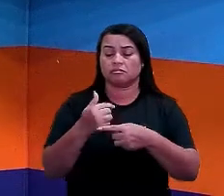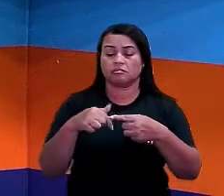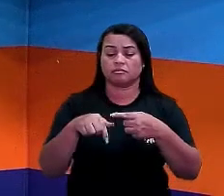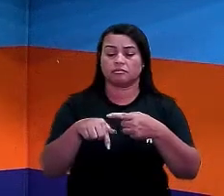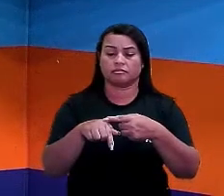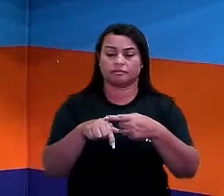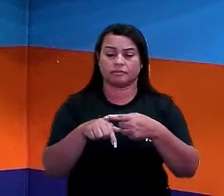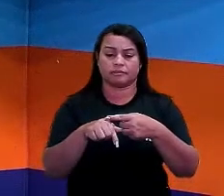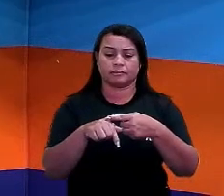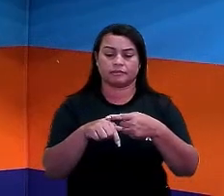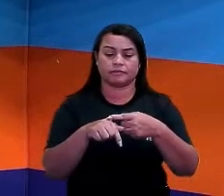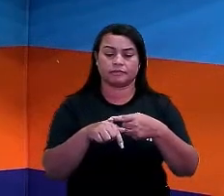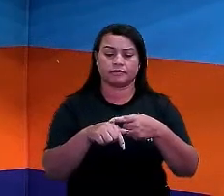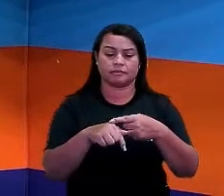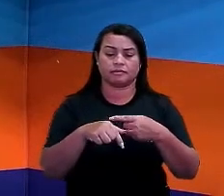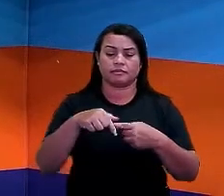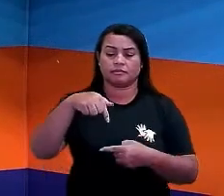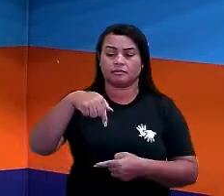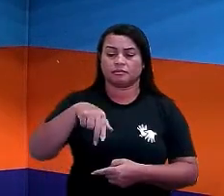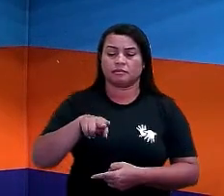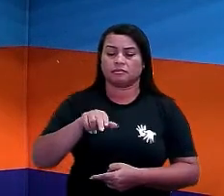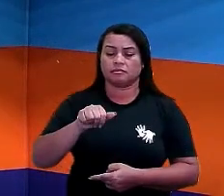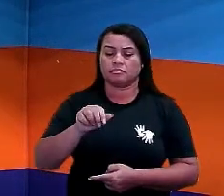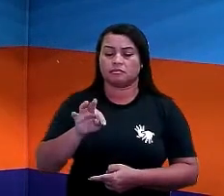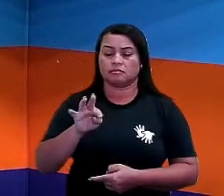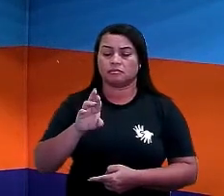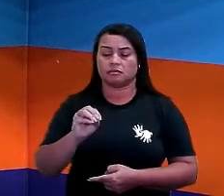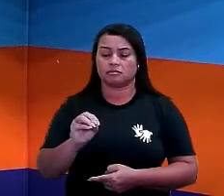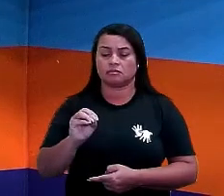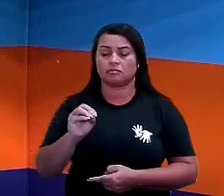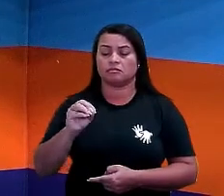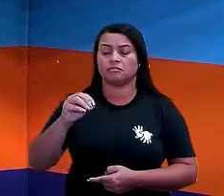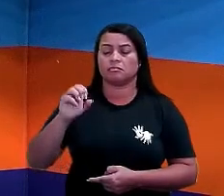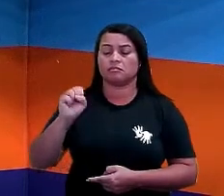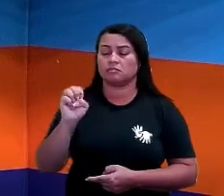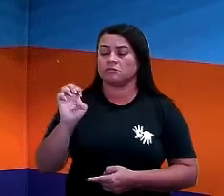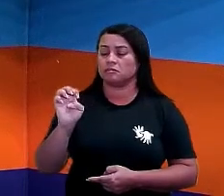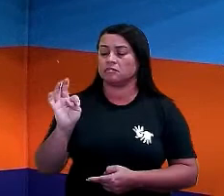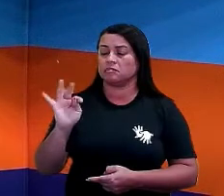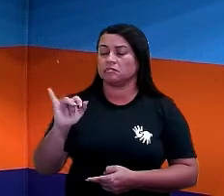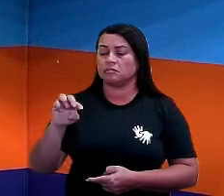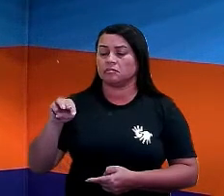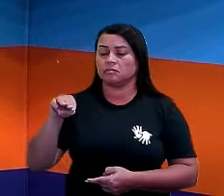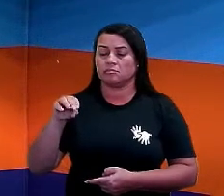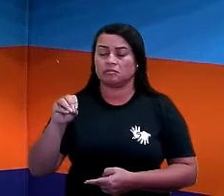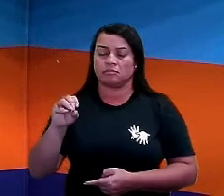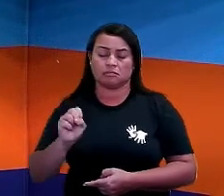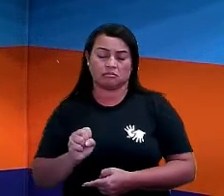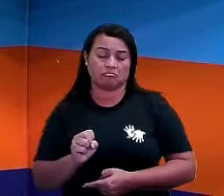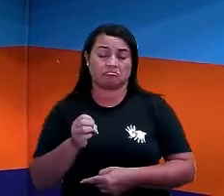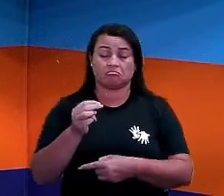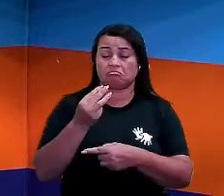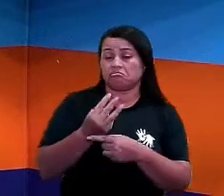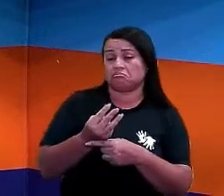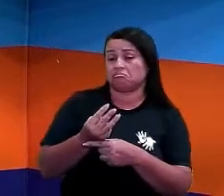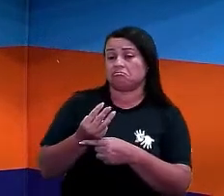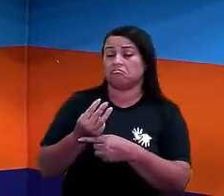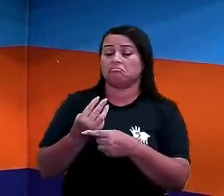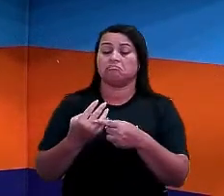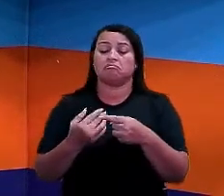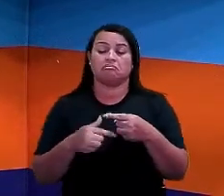7, então é 4 sétimos, tá? Se fosse um 3 no lugar do 4,